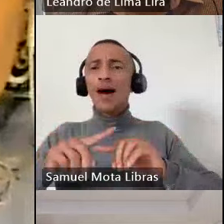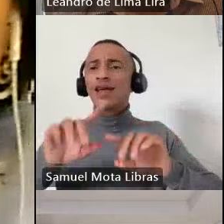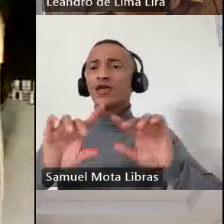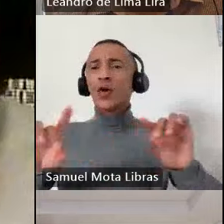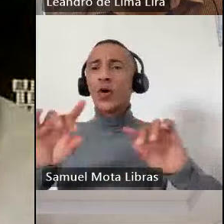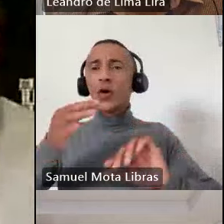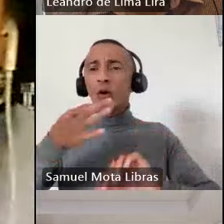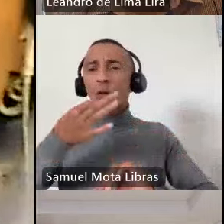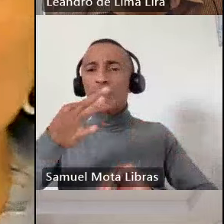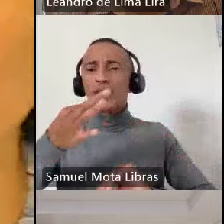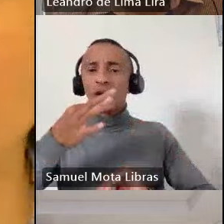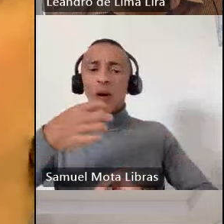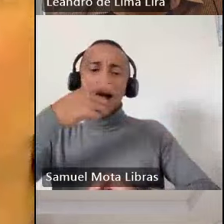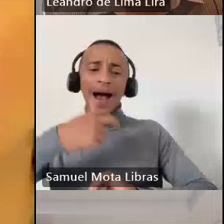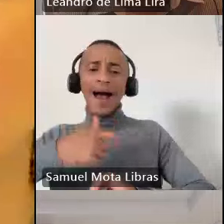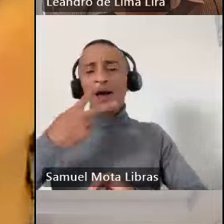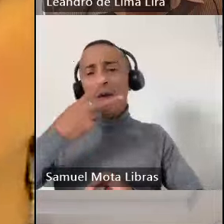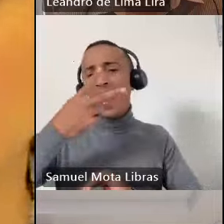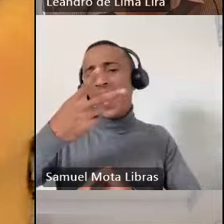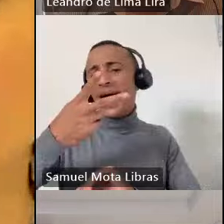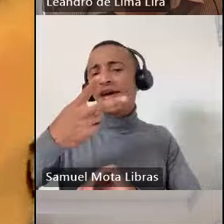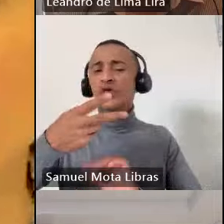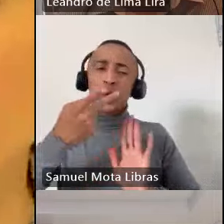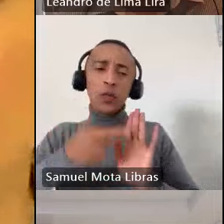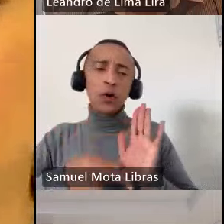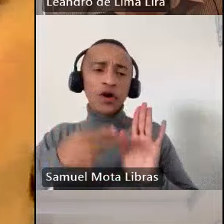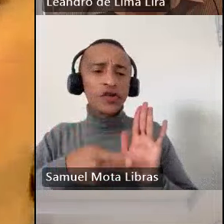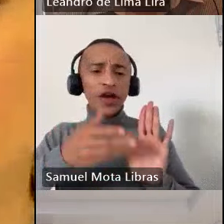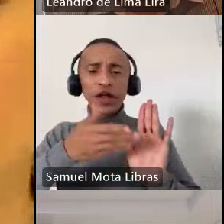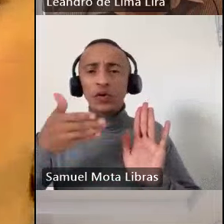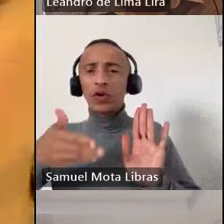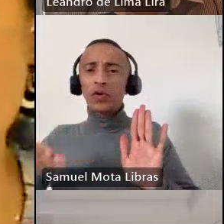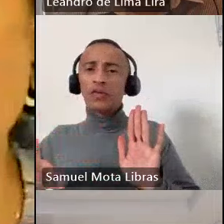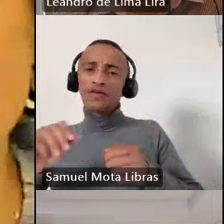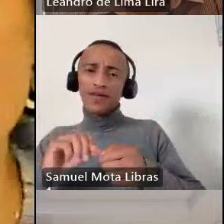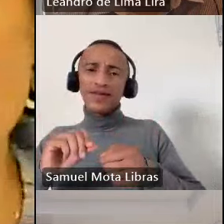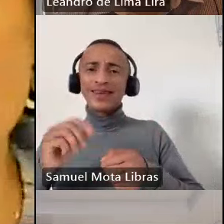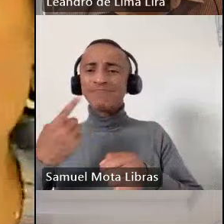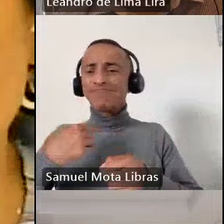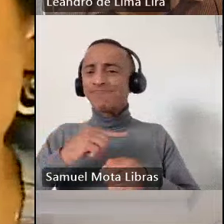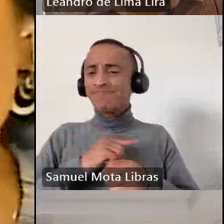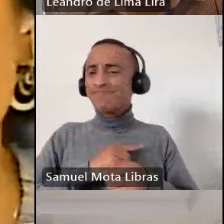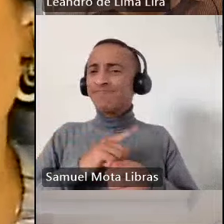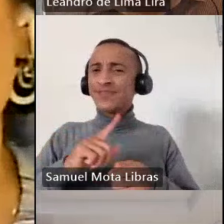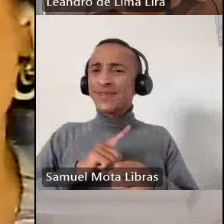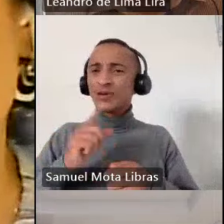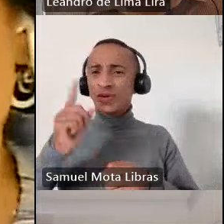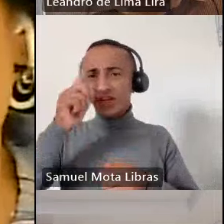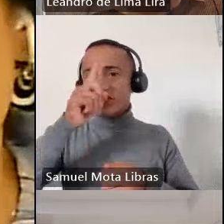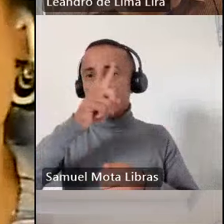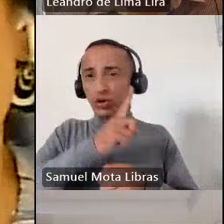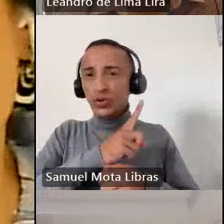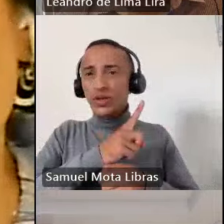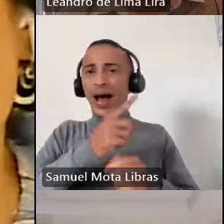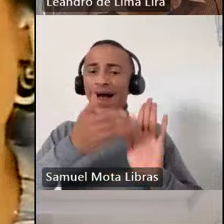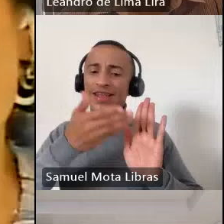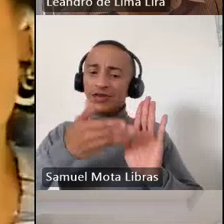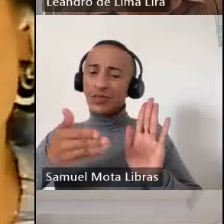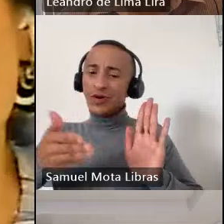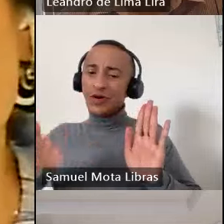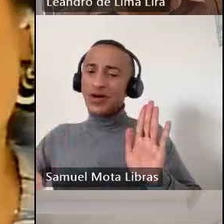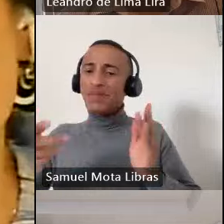eu vou fazer um programa assim assim eu acho isso a gente tem ainda muita dificuldade eh em alguns programas que estão sendo instituídos tem uma uma